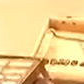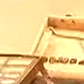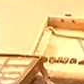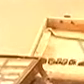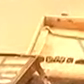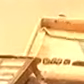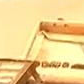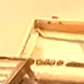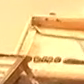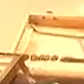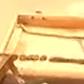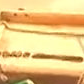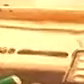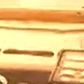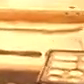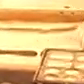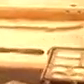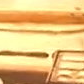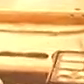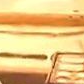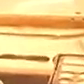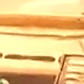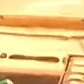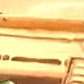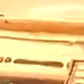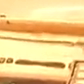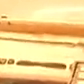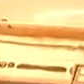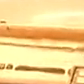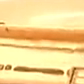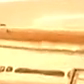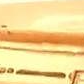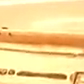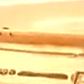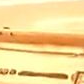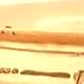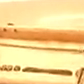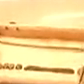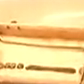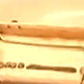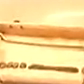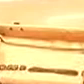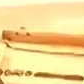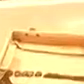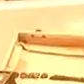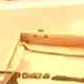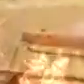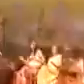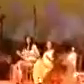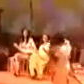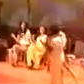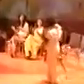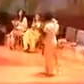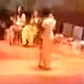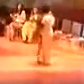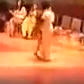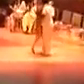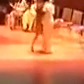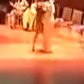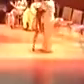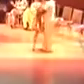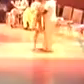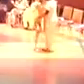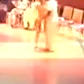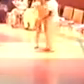brilhar, colocá-los nesse lugar do palco, né? Que na maioria das vezes é o lugar do ouvinte. Para mim é muito especial.